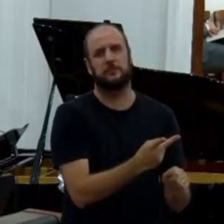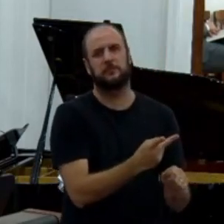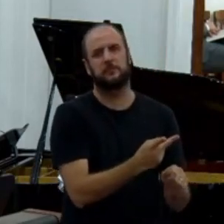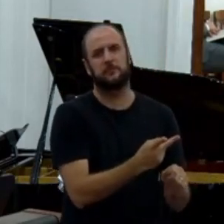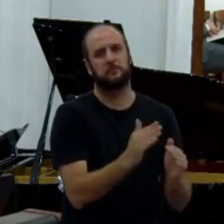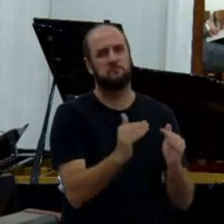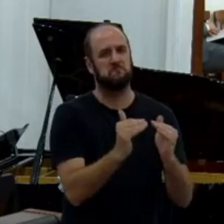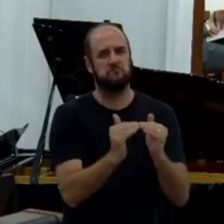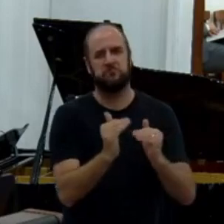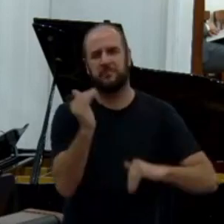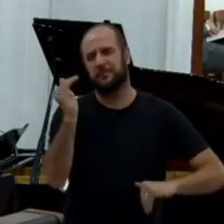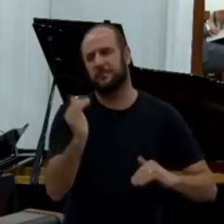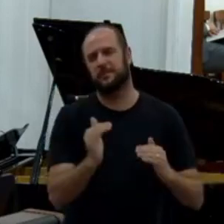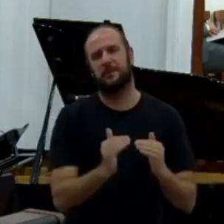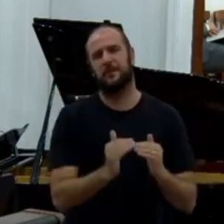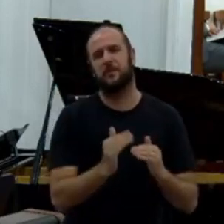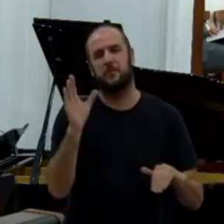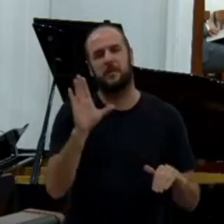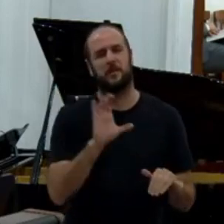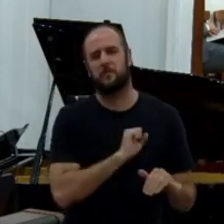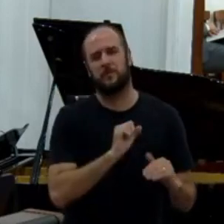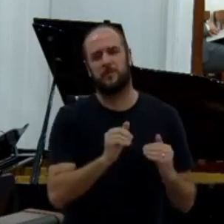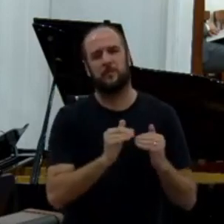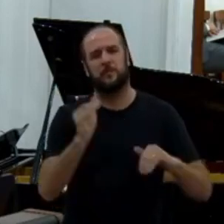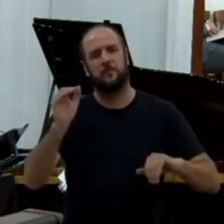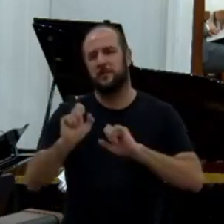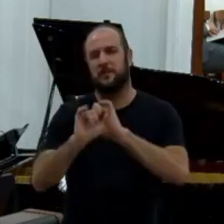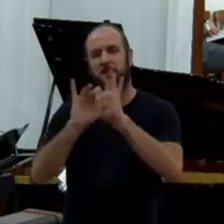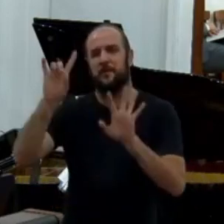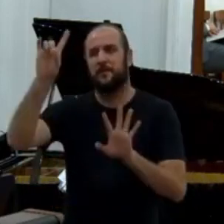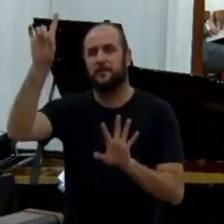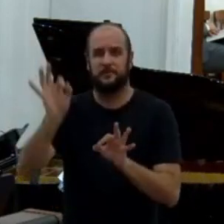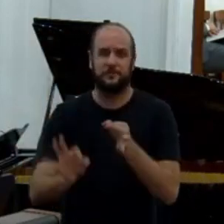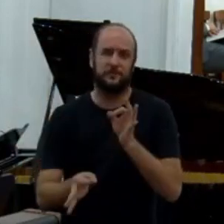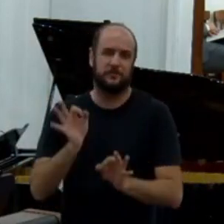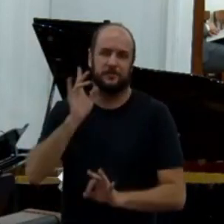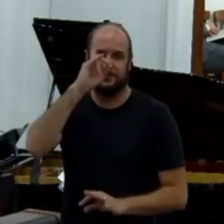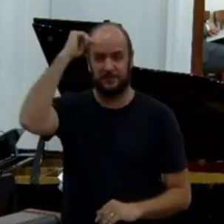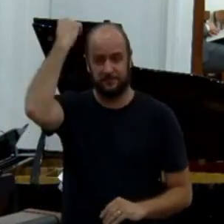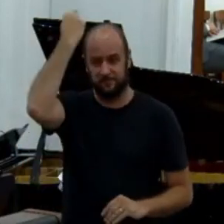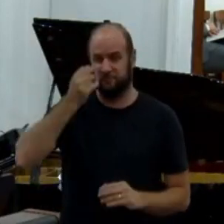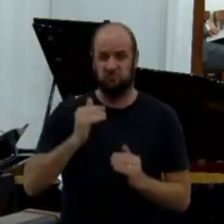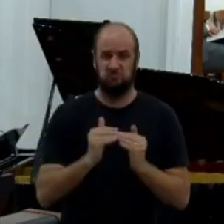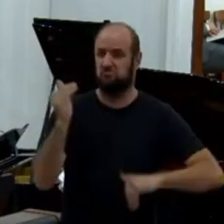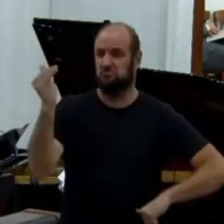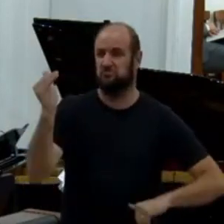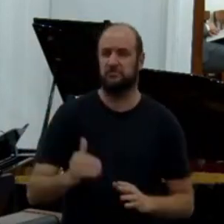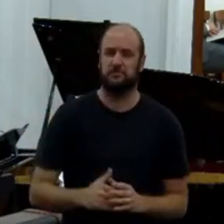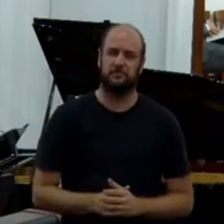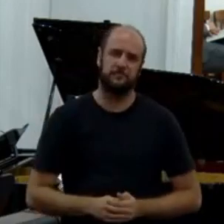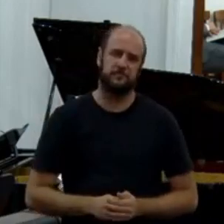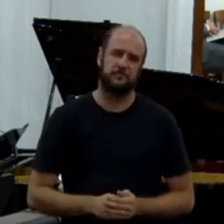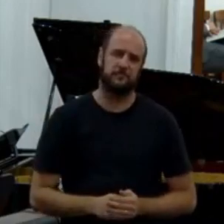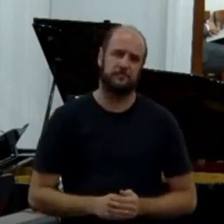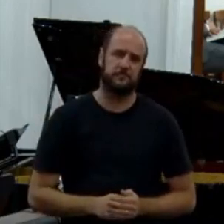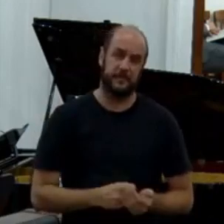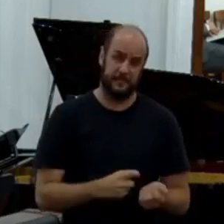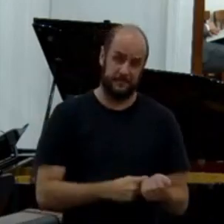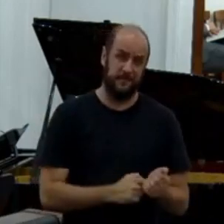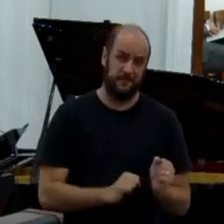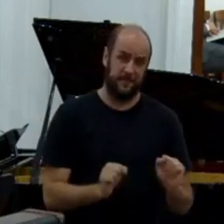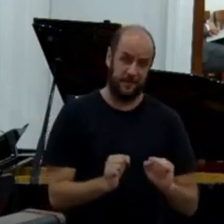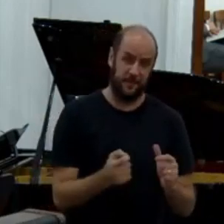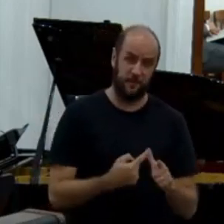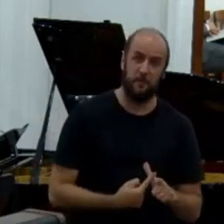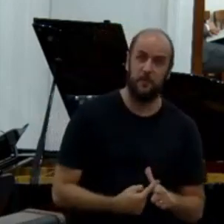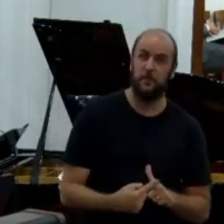que não tem a ver com a glória, a santidade ou a justiça de Deus. A ira é um problema